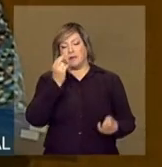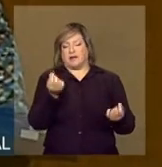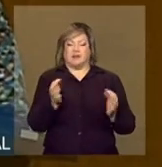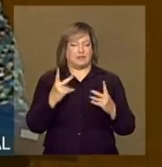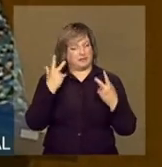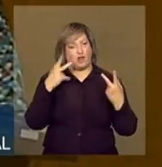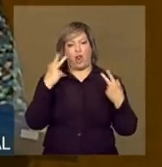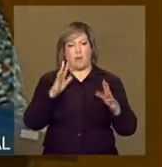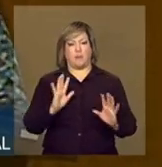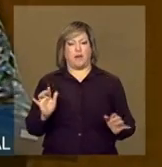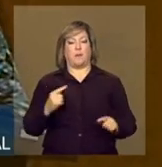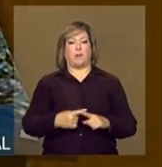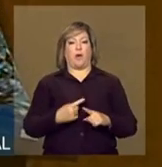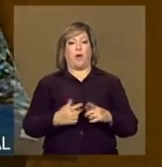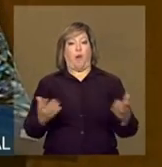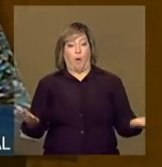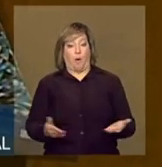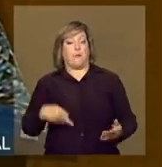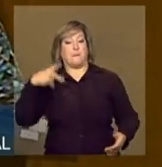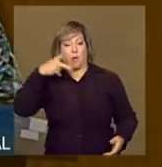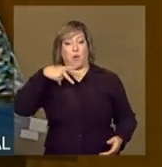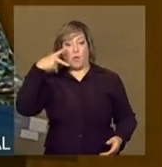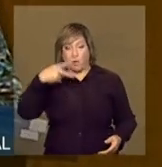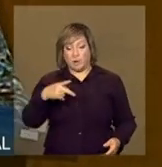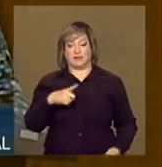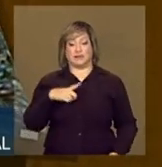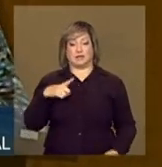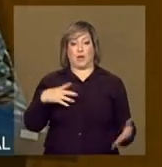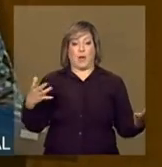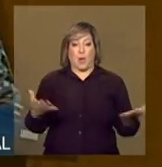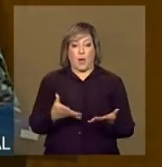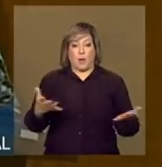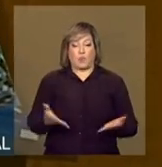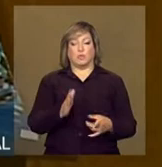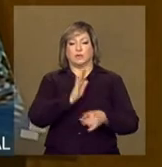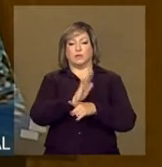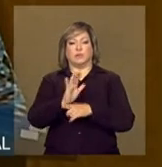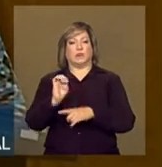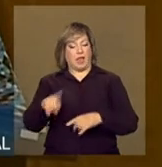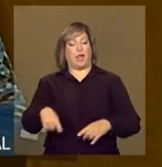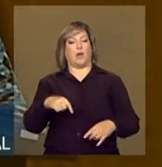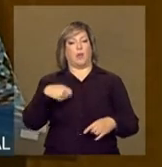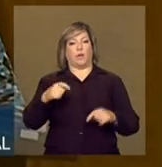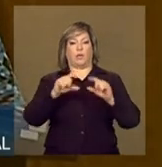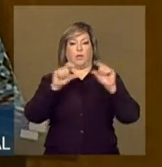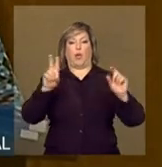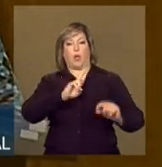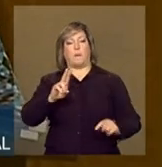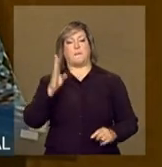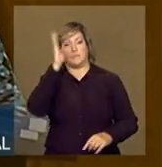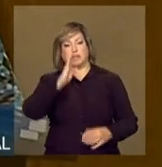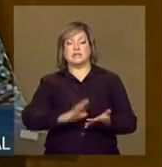enfim, hoje a política social mais importante é o Brasil Sem Miséria. Né?